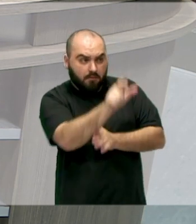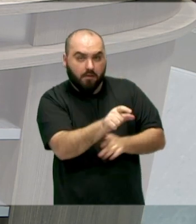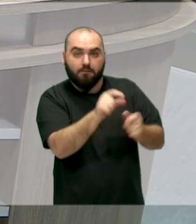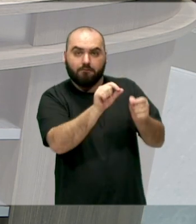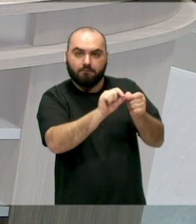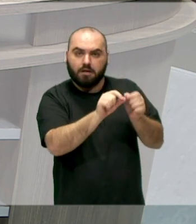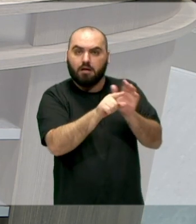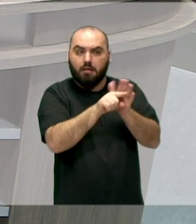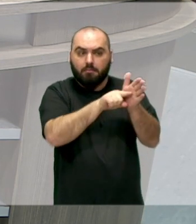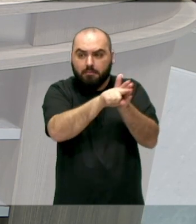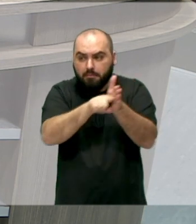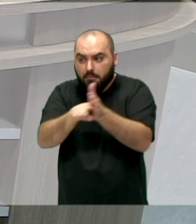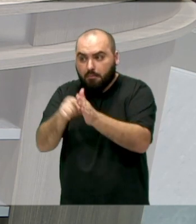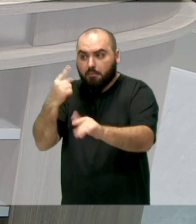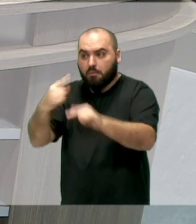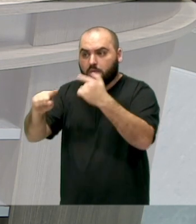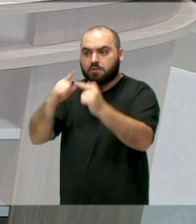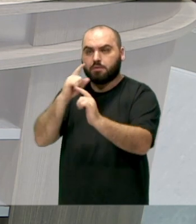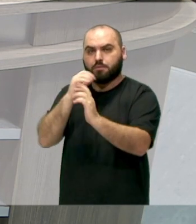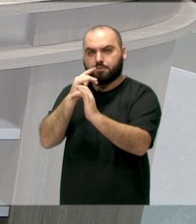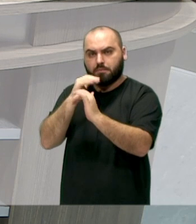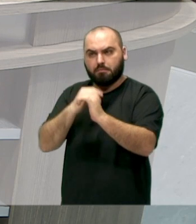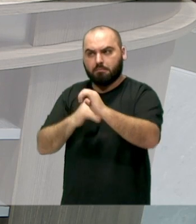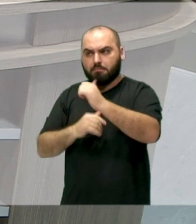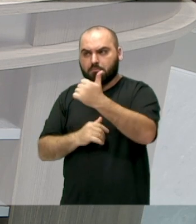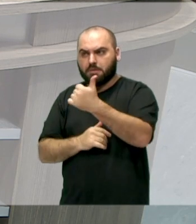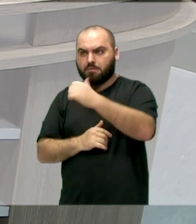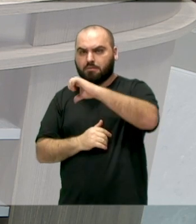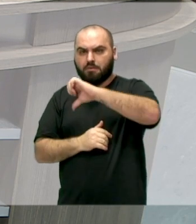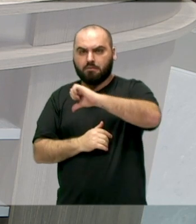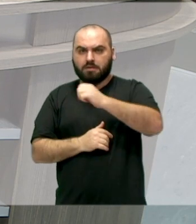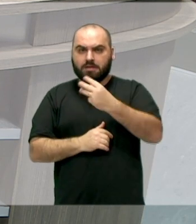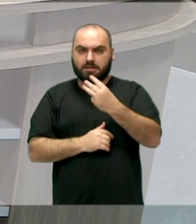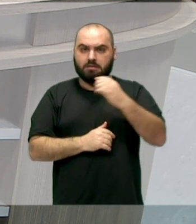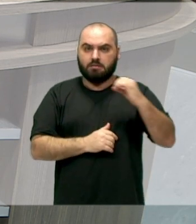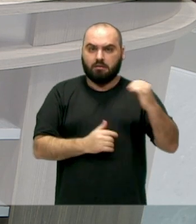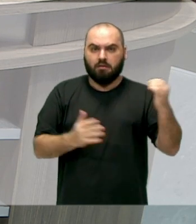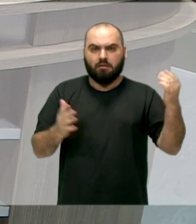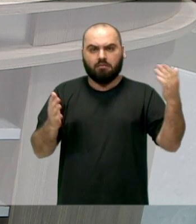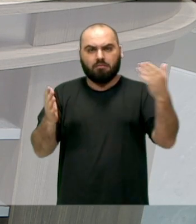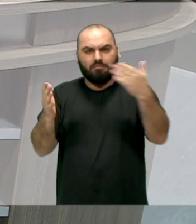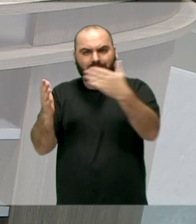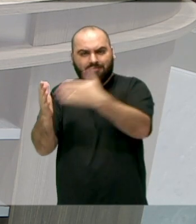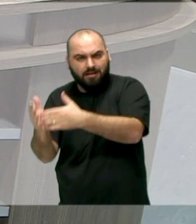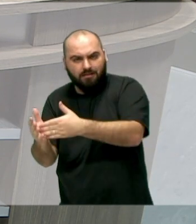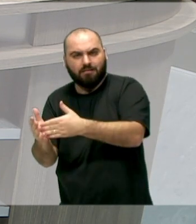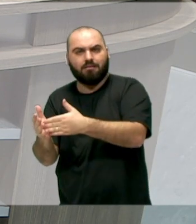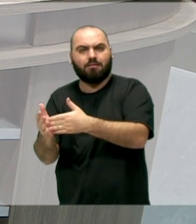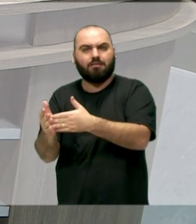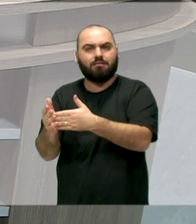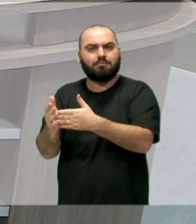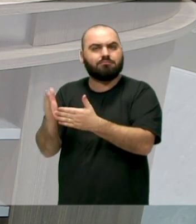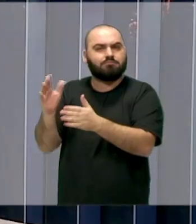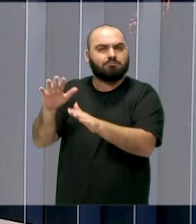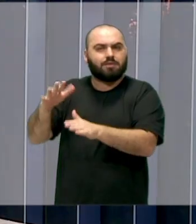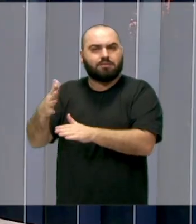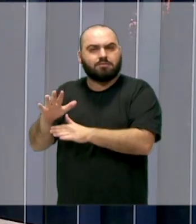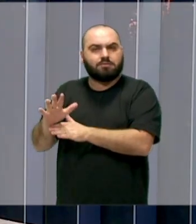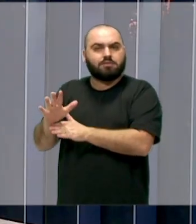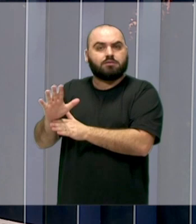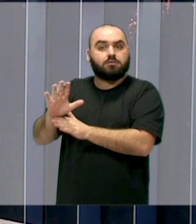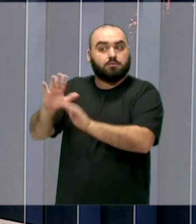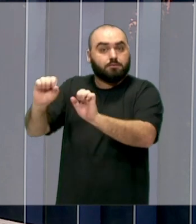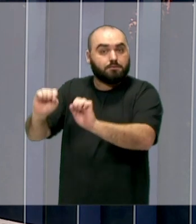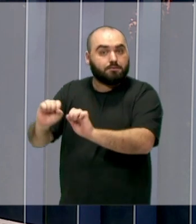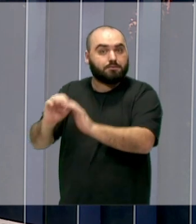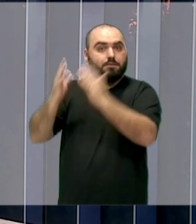música instrumental que vai de 1930 até os primórdios daquilo que vai acabar vir a sendo o nosso festival